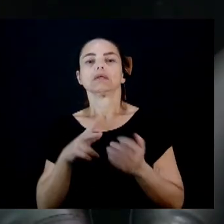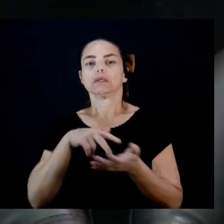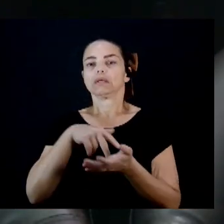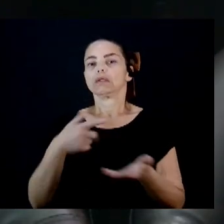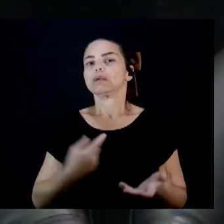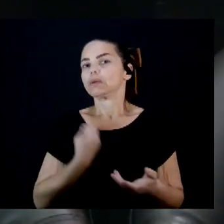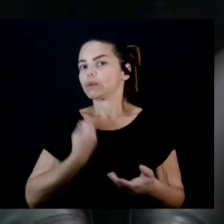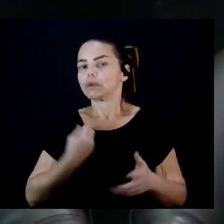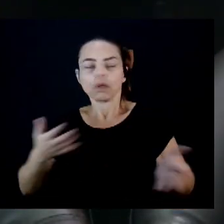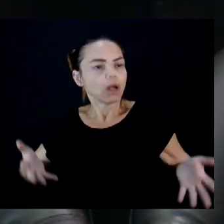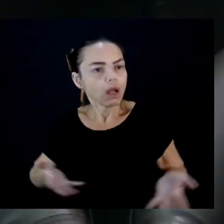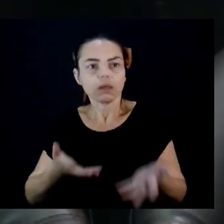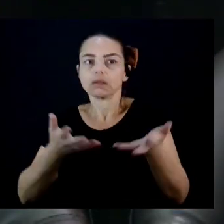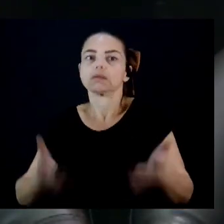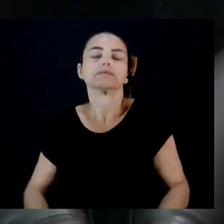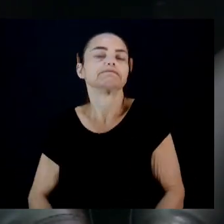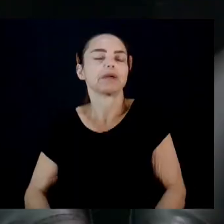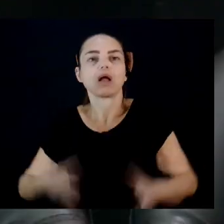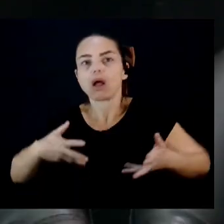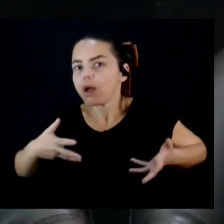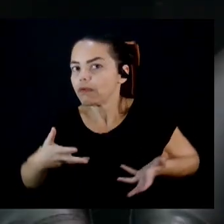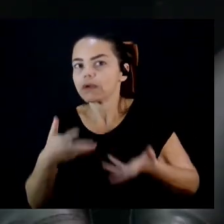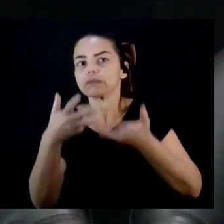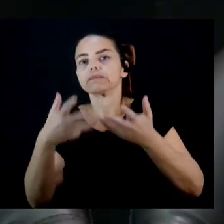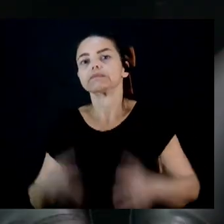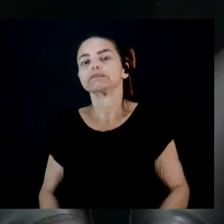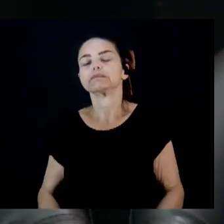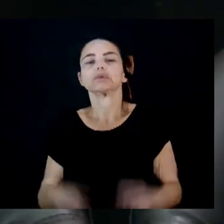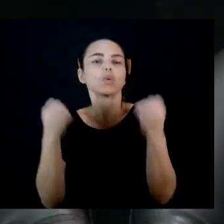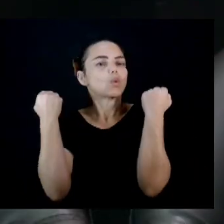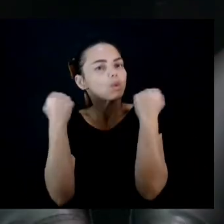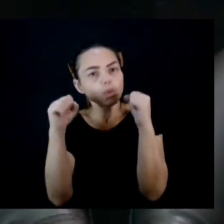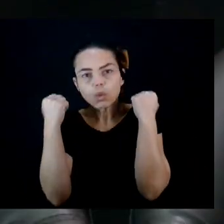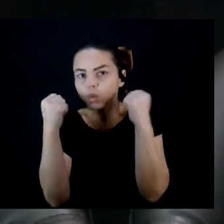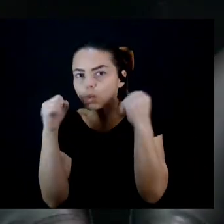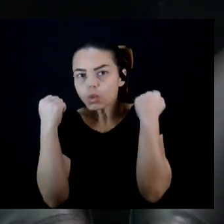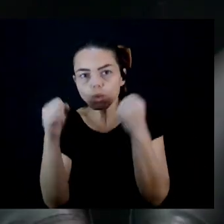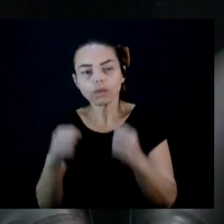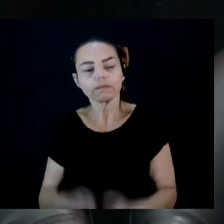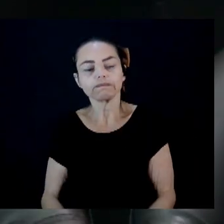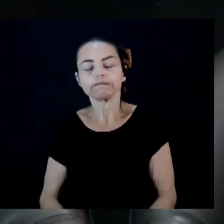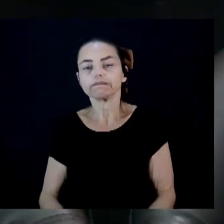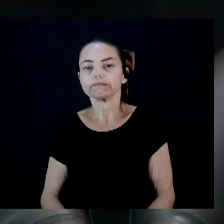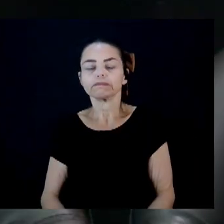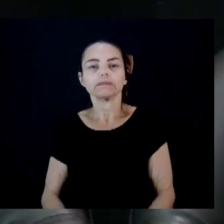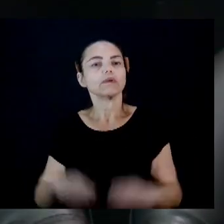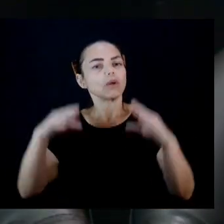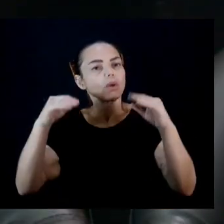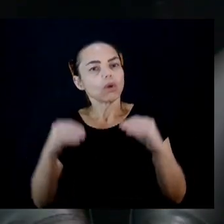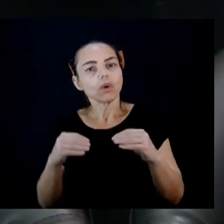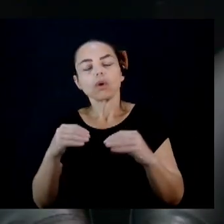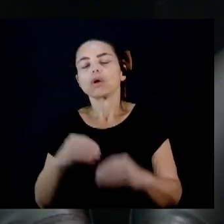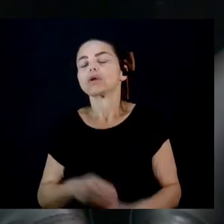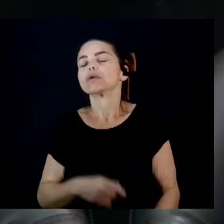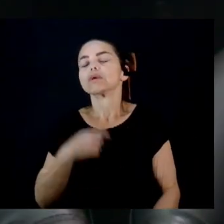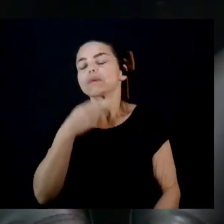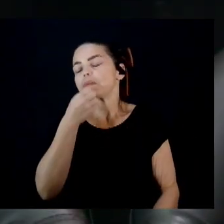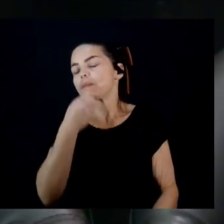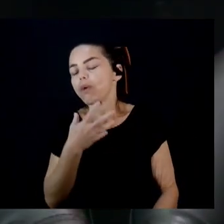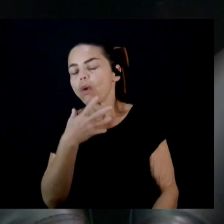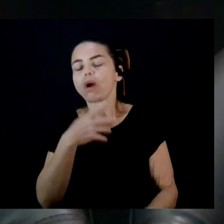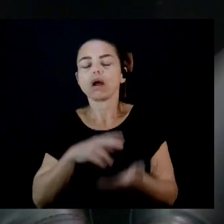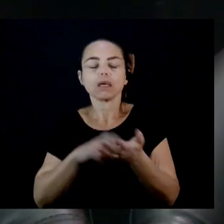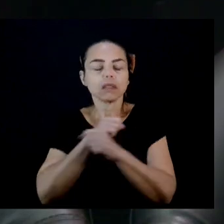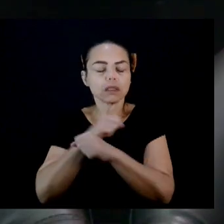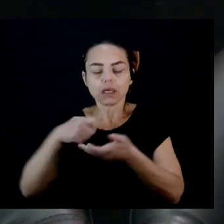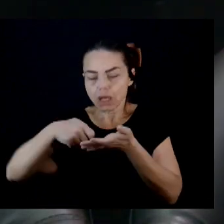essa libido, né? Exercício físico, uma noite de sono bem dormida, uma alimentação